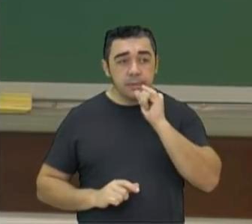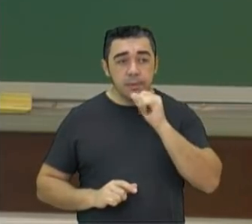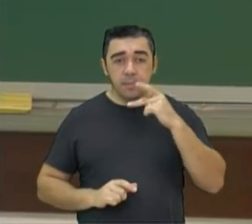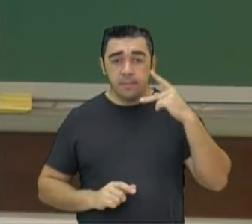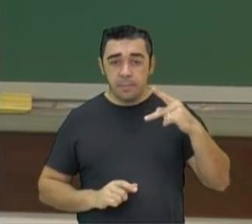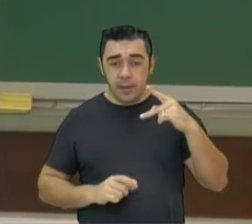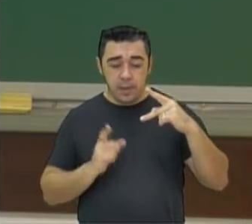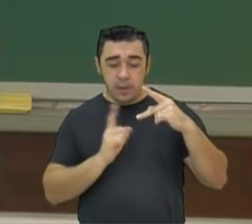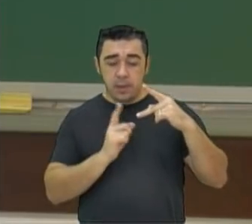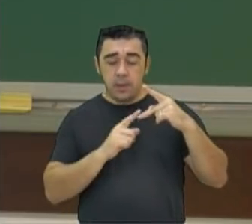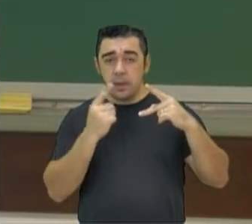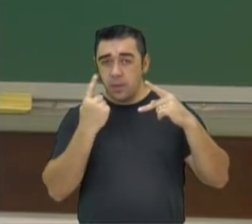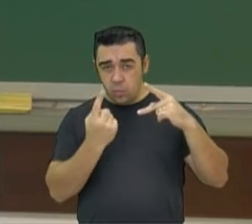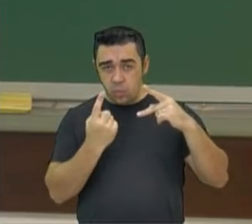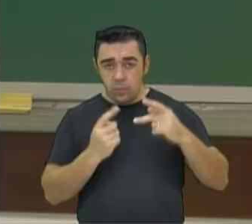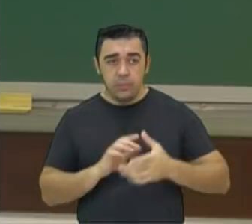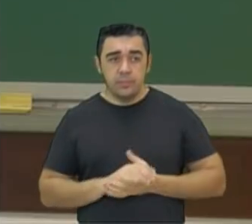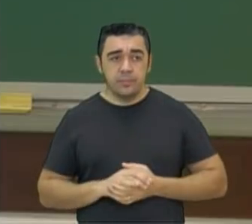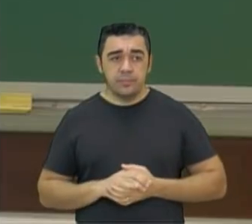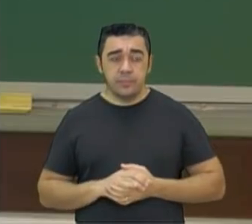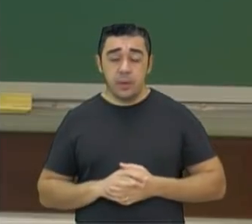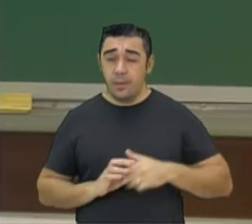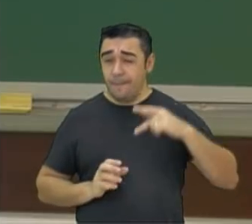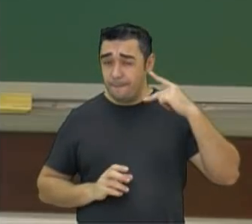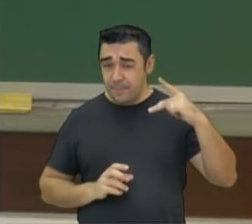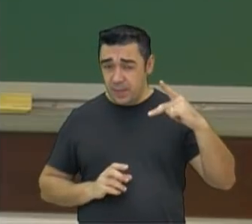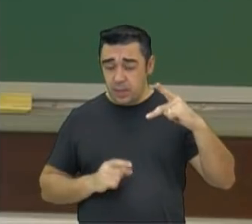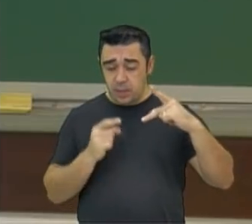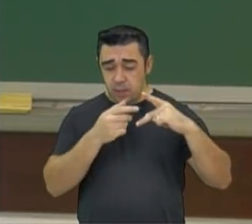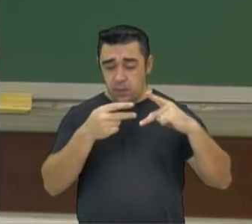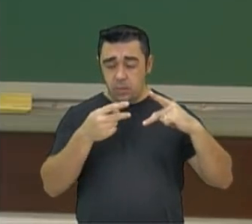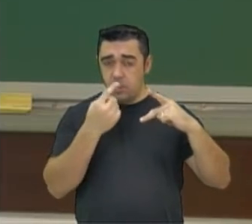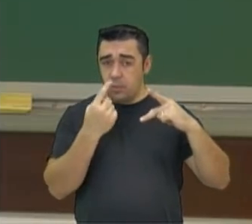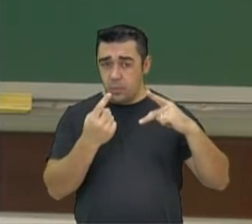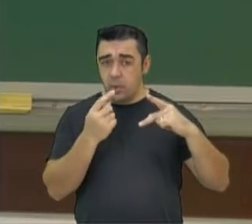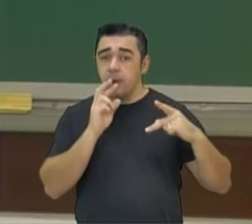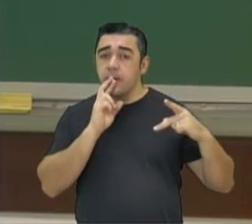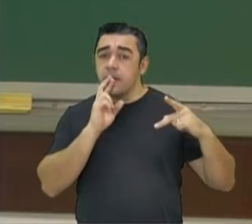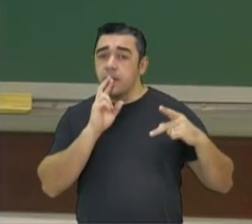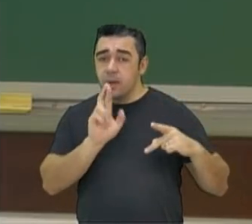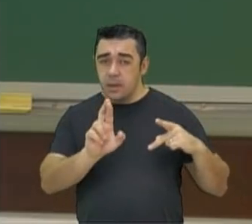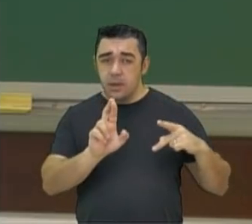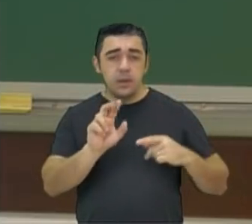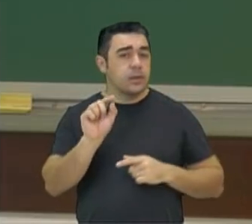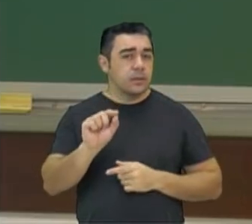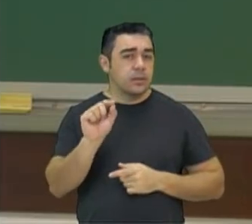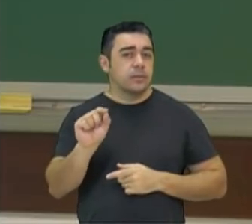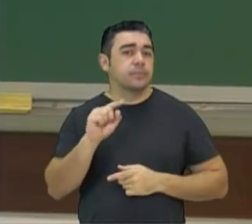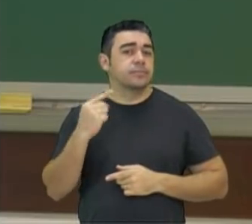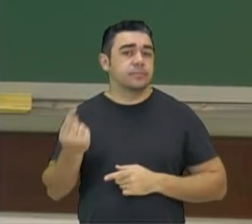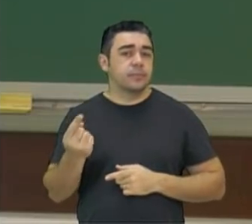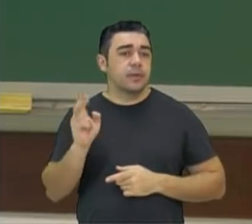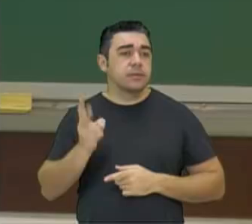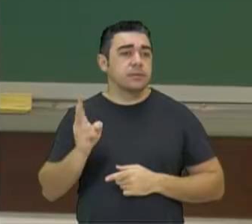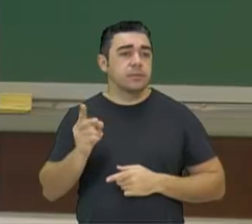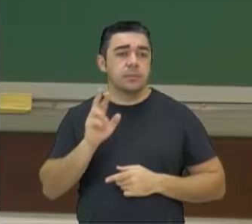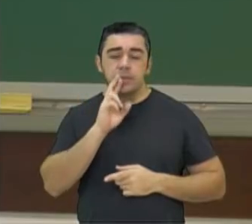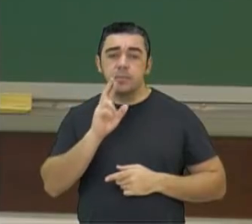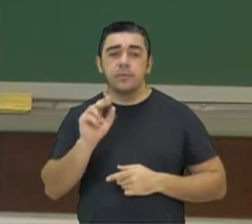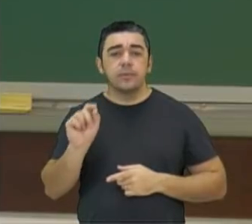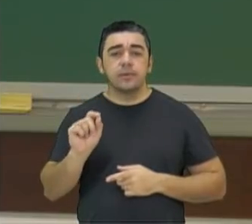é igual a 1. Quando o meu P for igual a 1, o resultado do meu binômio será